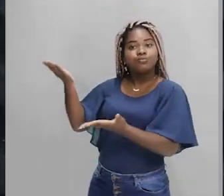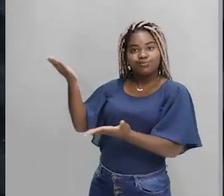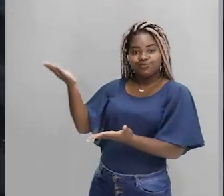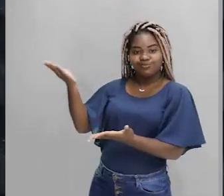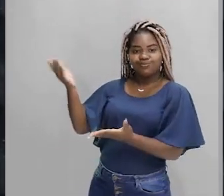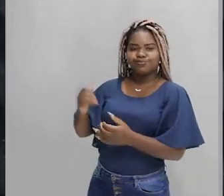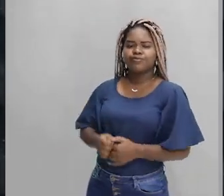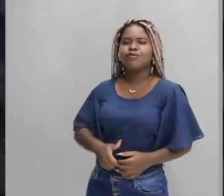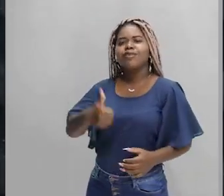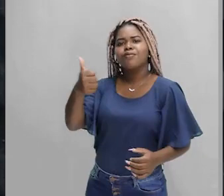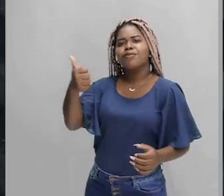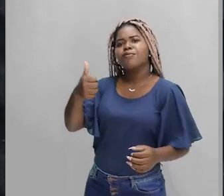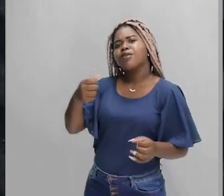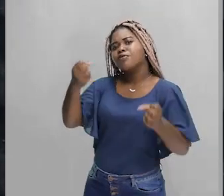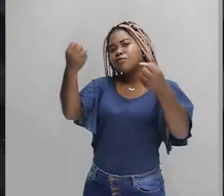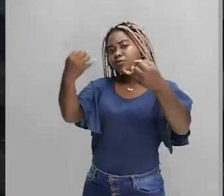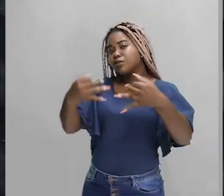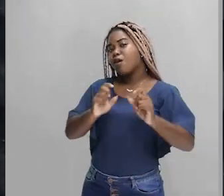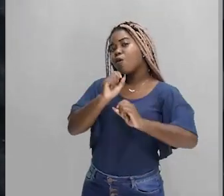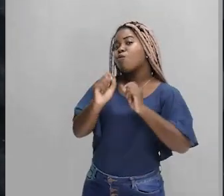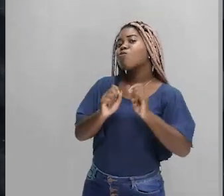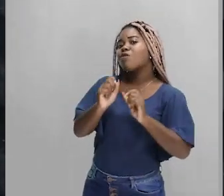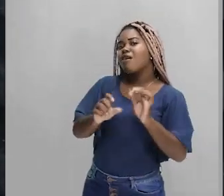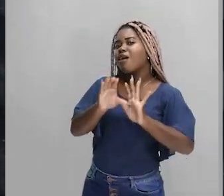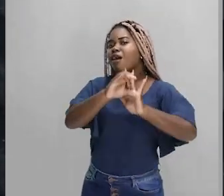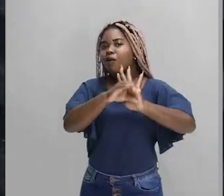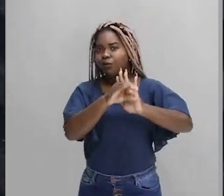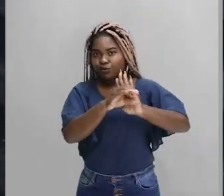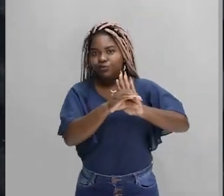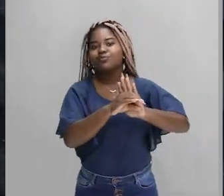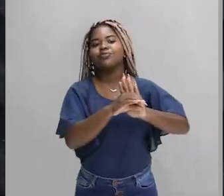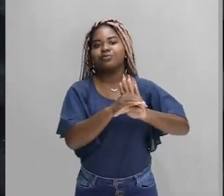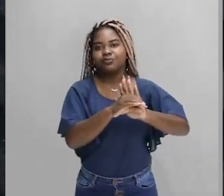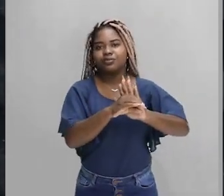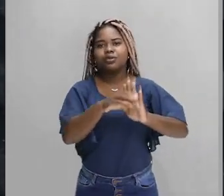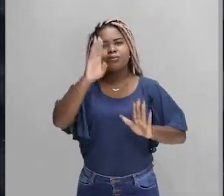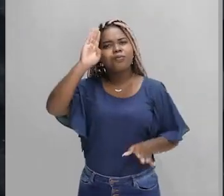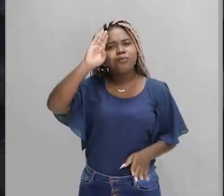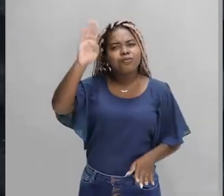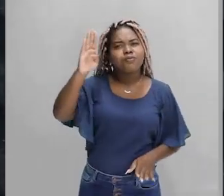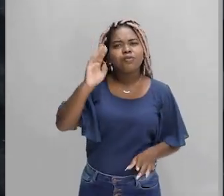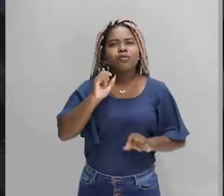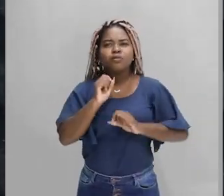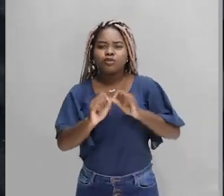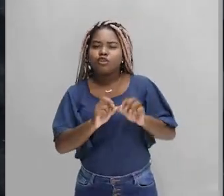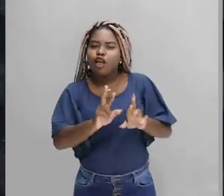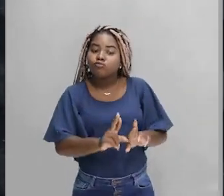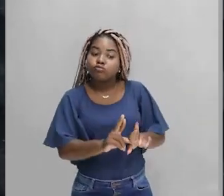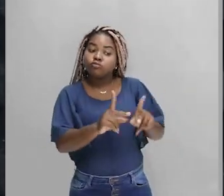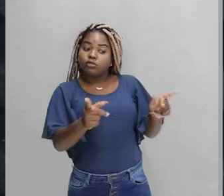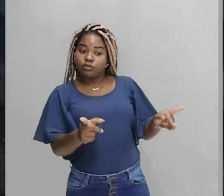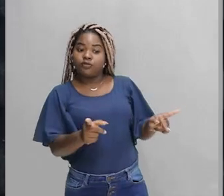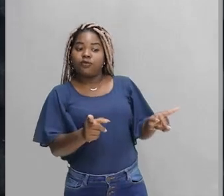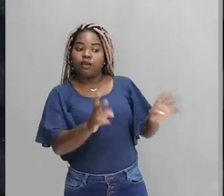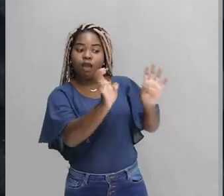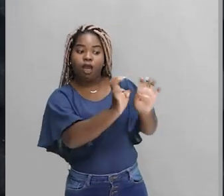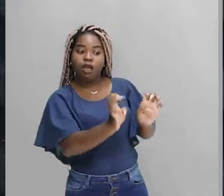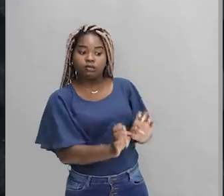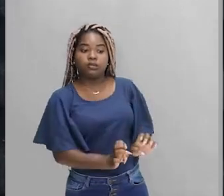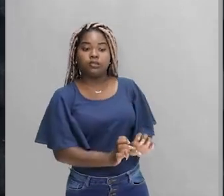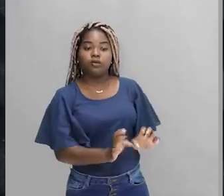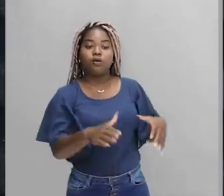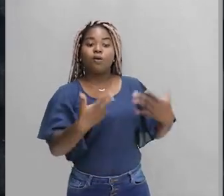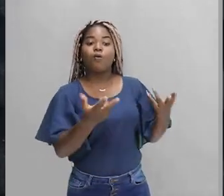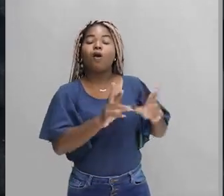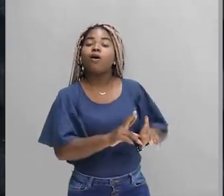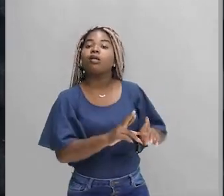vamos explicar o que é uma estrutura geológica, né? E principalmente vamos aí diferenciar as estruturas das